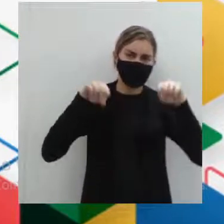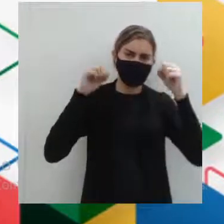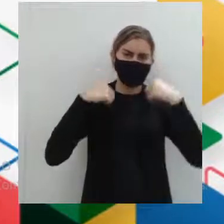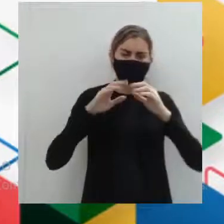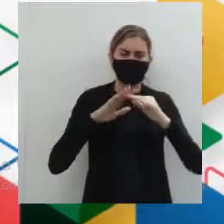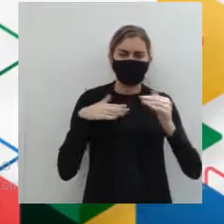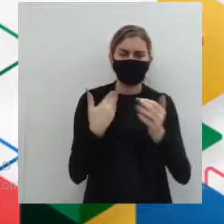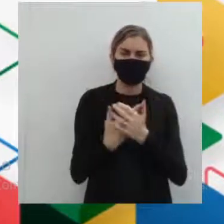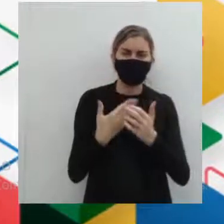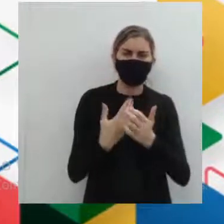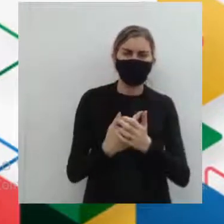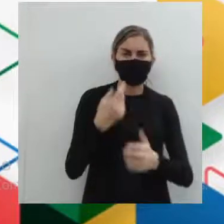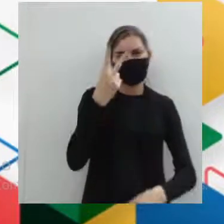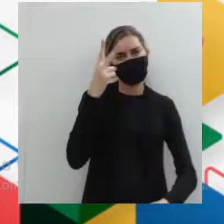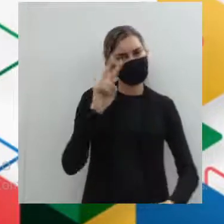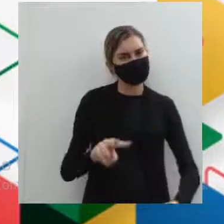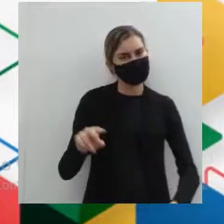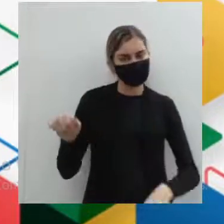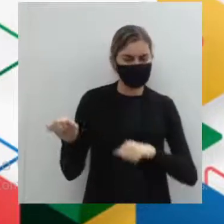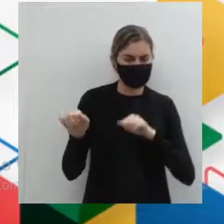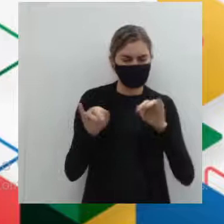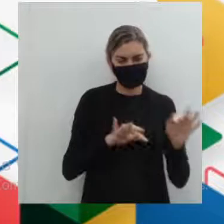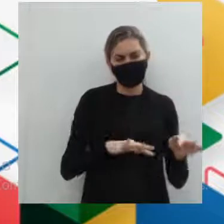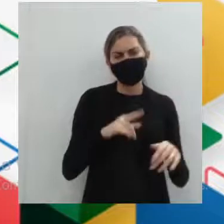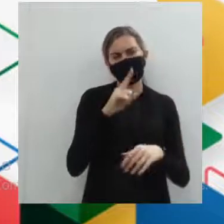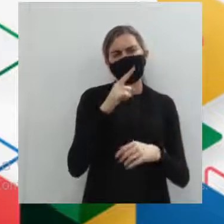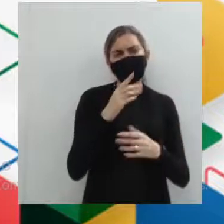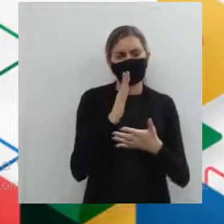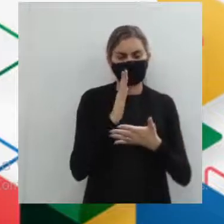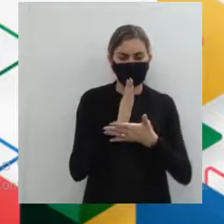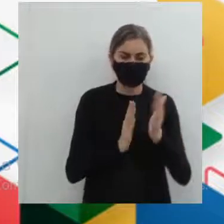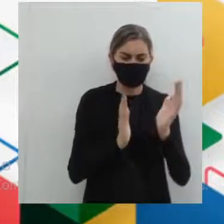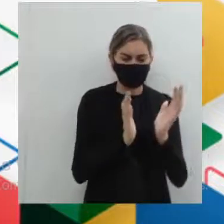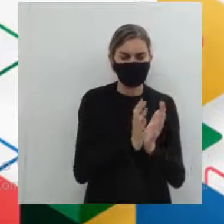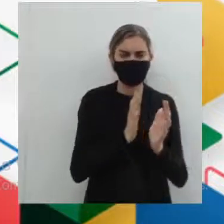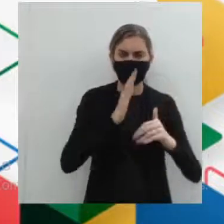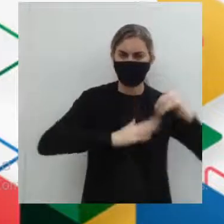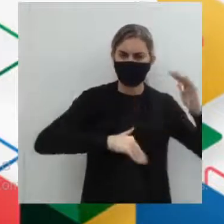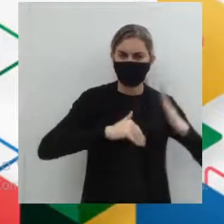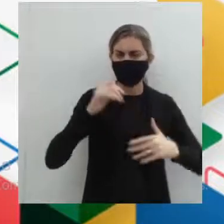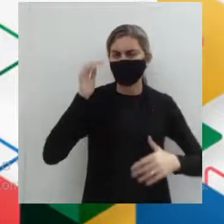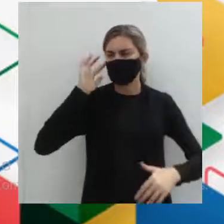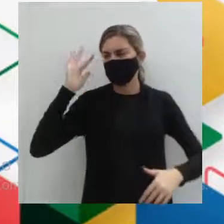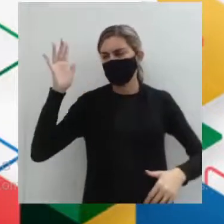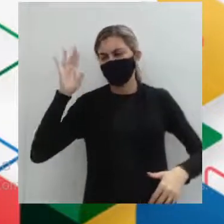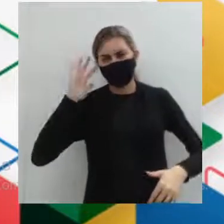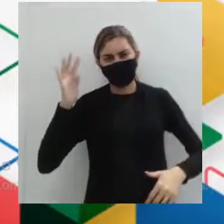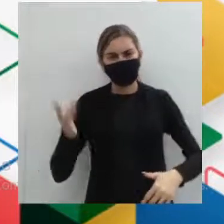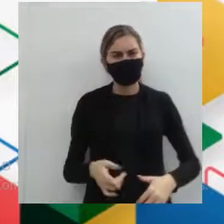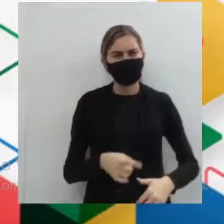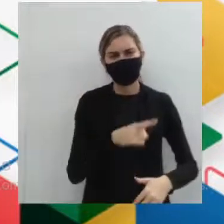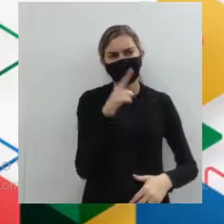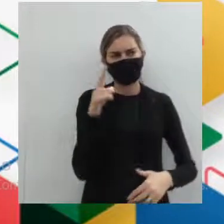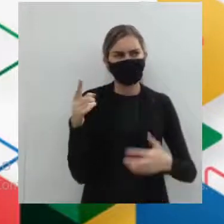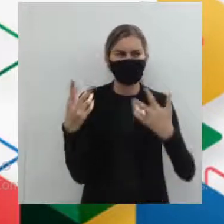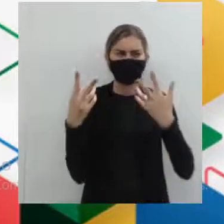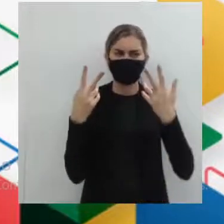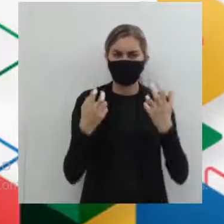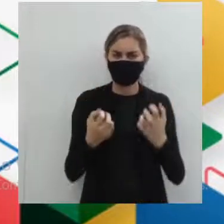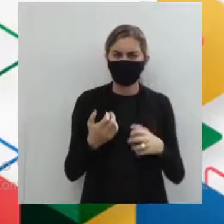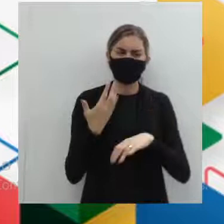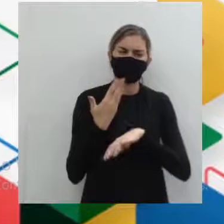escolar duas vezes na semana, né? E nós temos ali uma divisão entre o prático, o teórico e o prático. Você percebe que